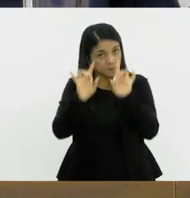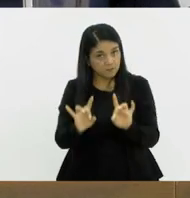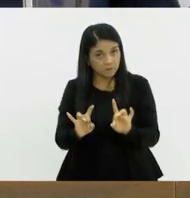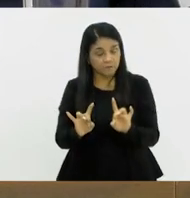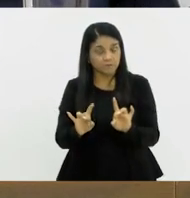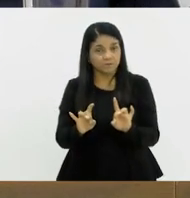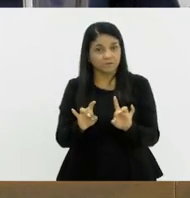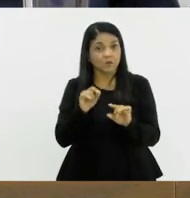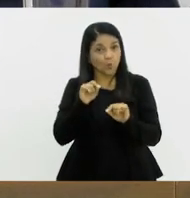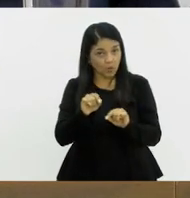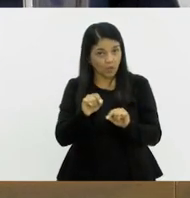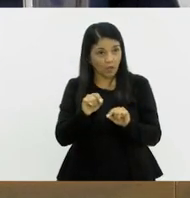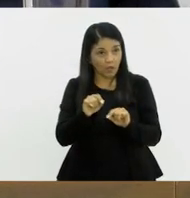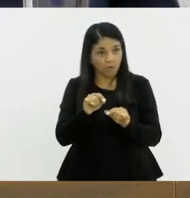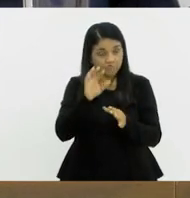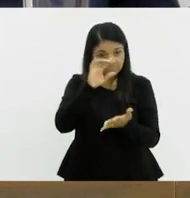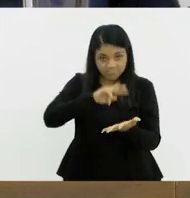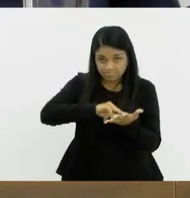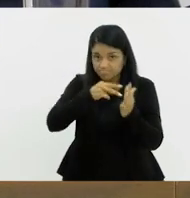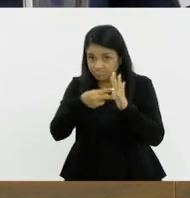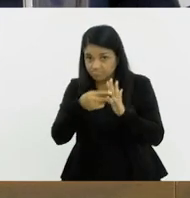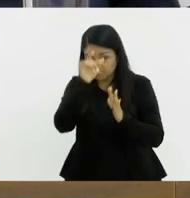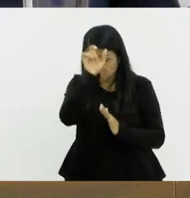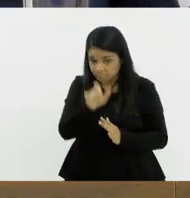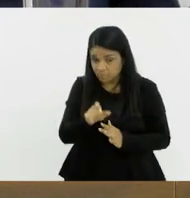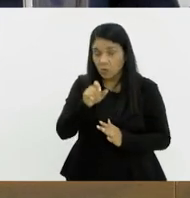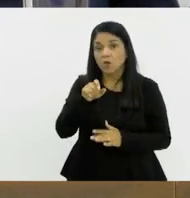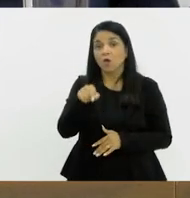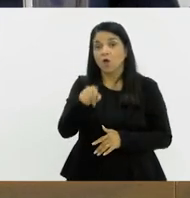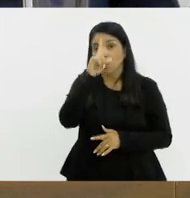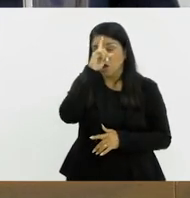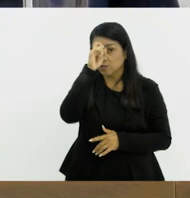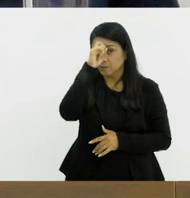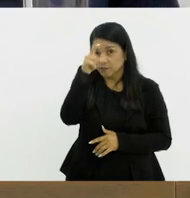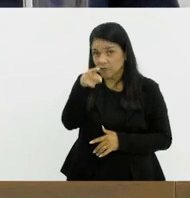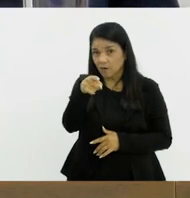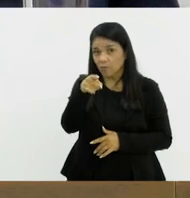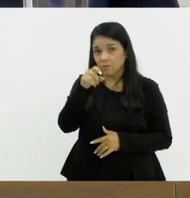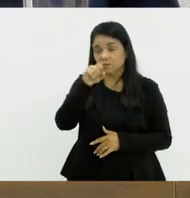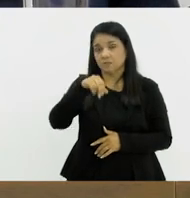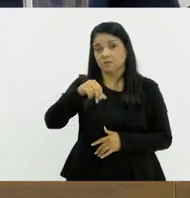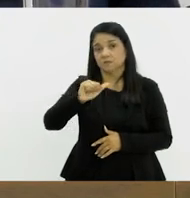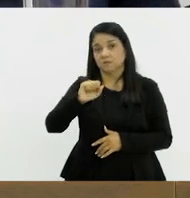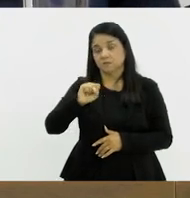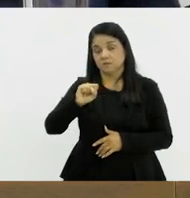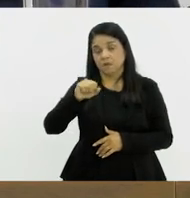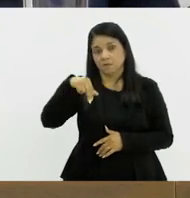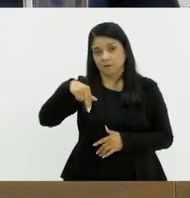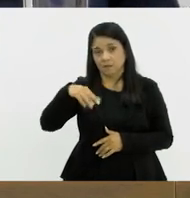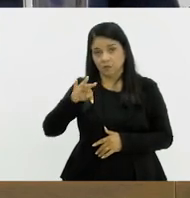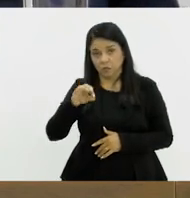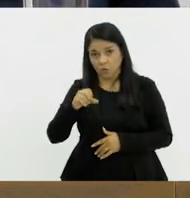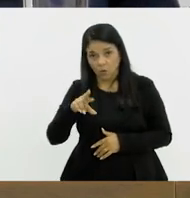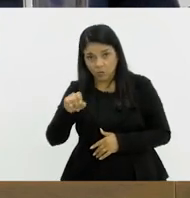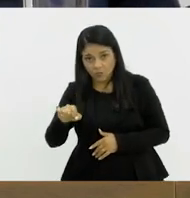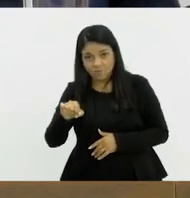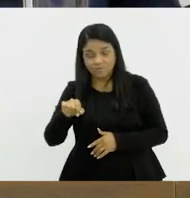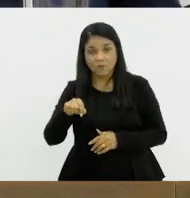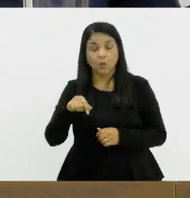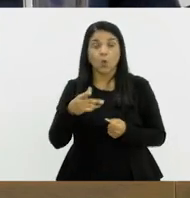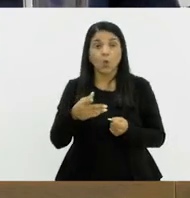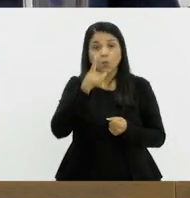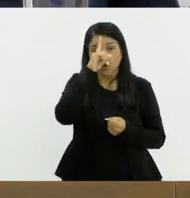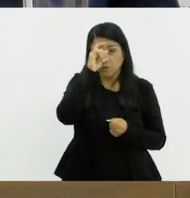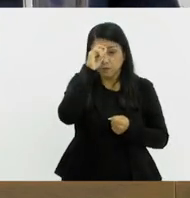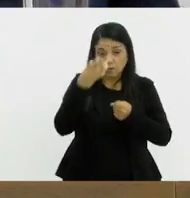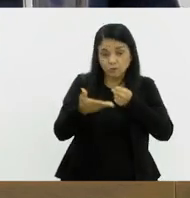É disso que trata o hospital sanatório penal? A cirurgia, ninguém nem está pedindo, o hospital de baixa complexidade, né?